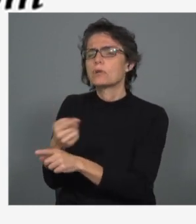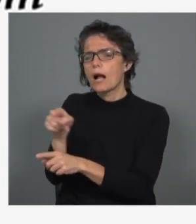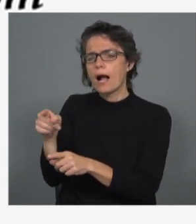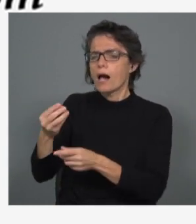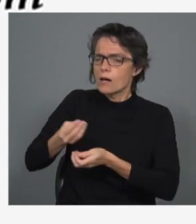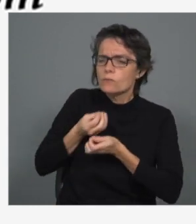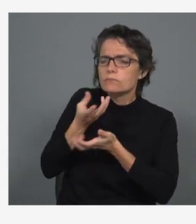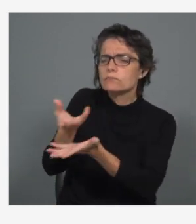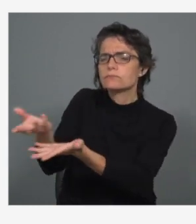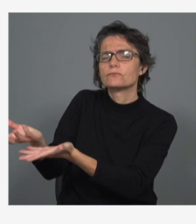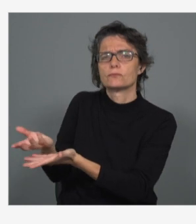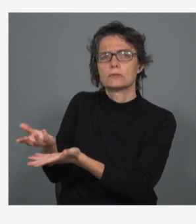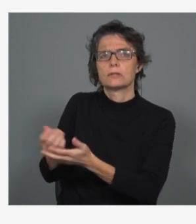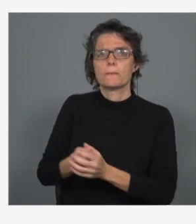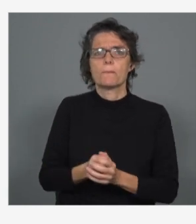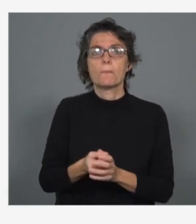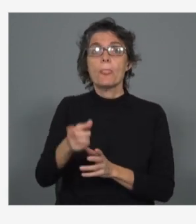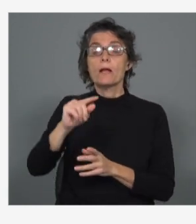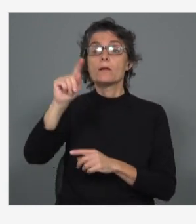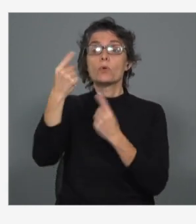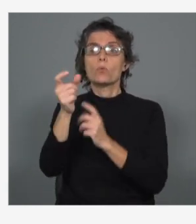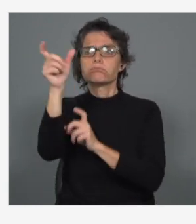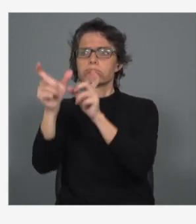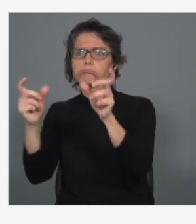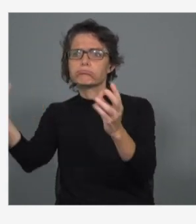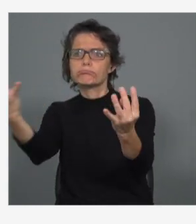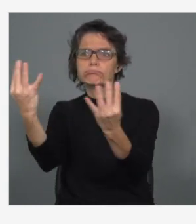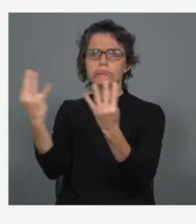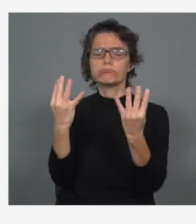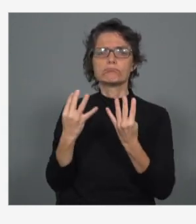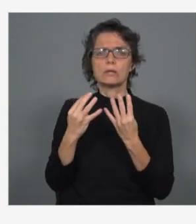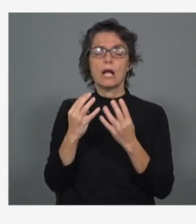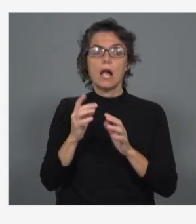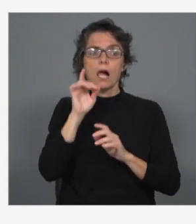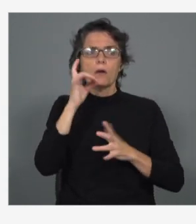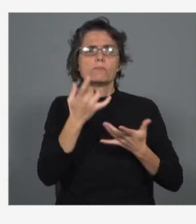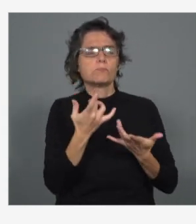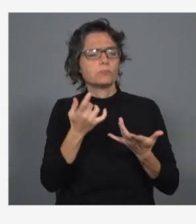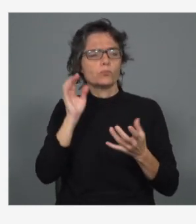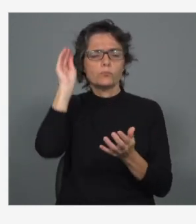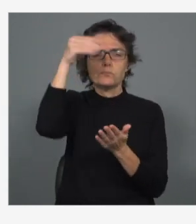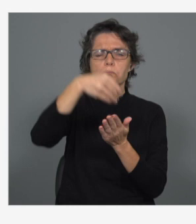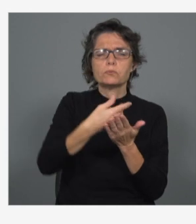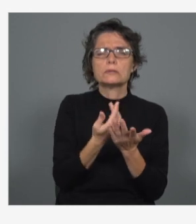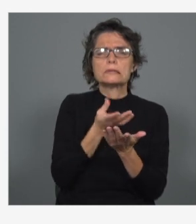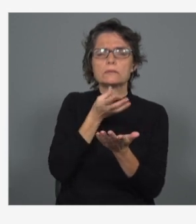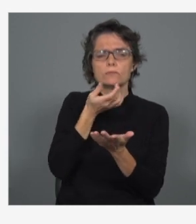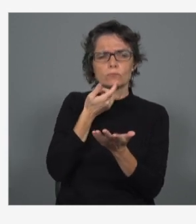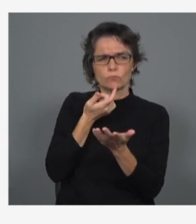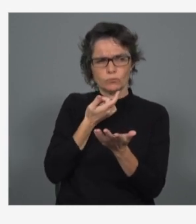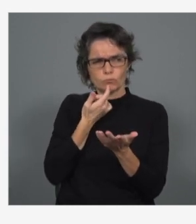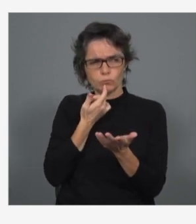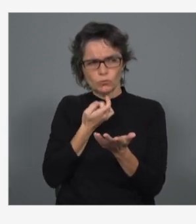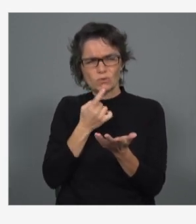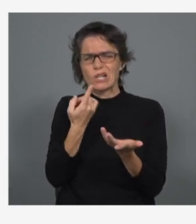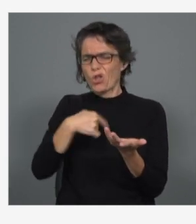mesmo. Vieram também alguns publicanos para serem batizados e disseram: Mestre, que devemos